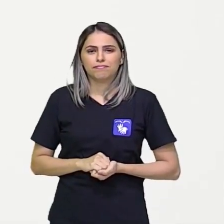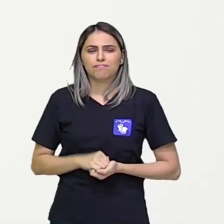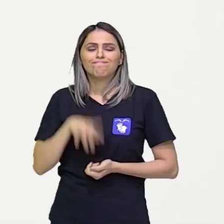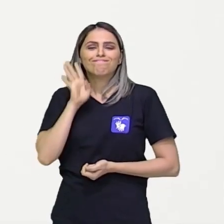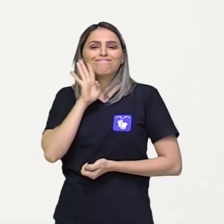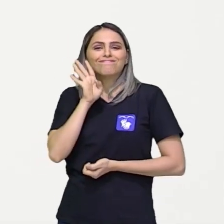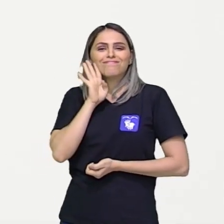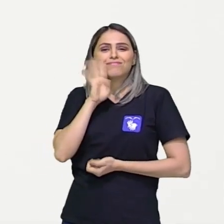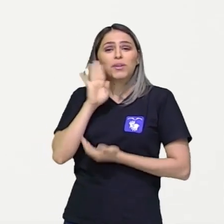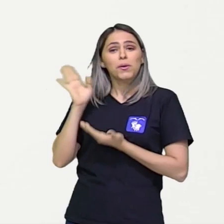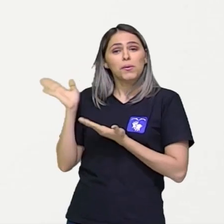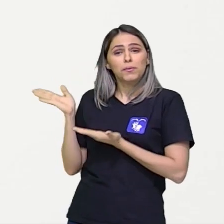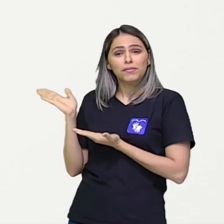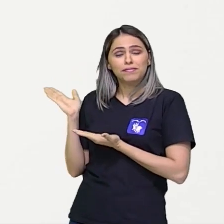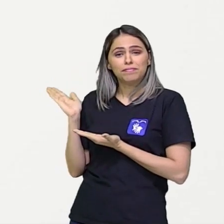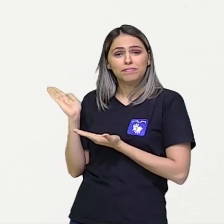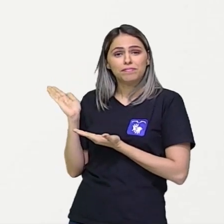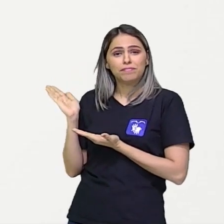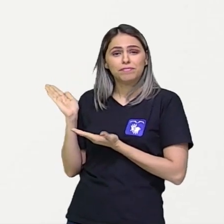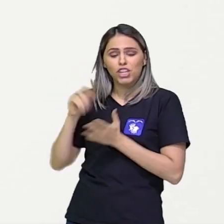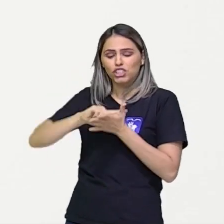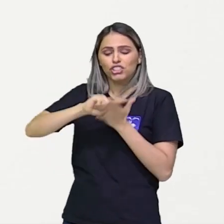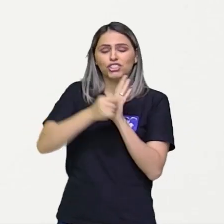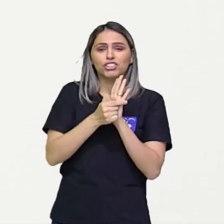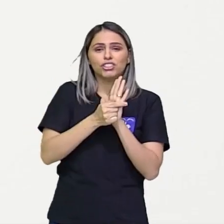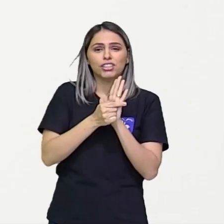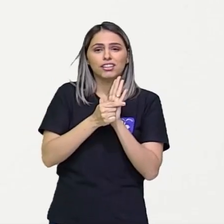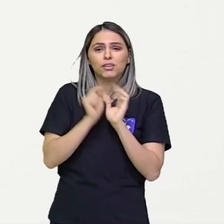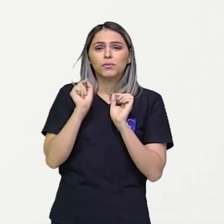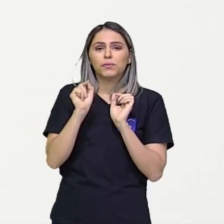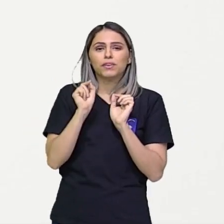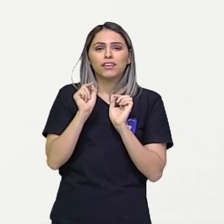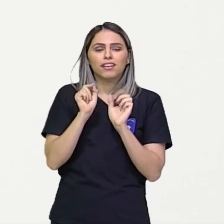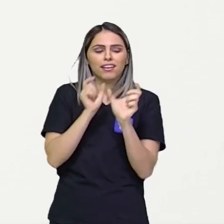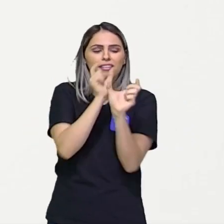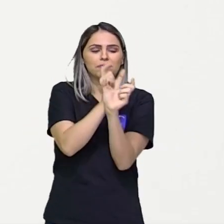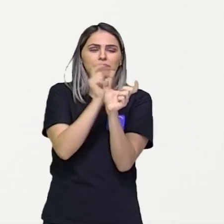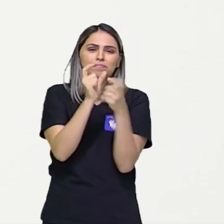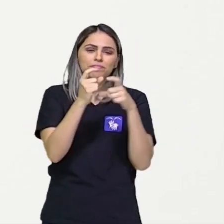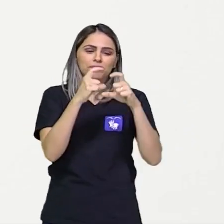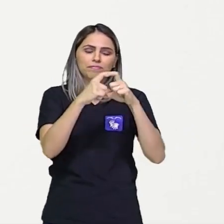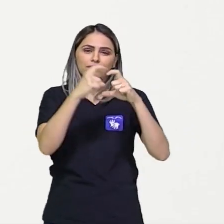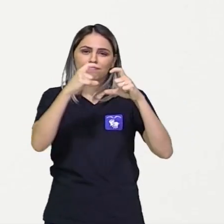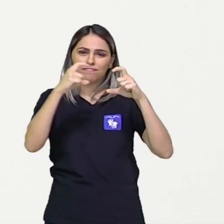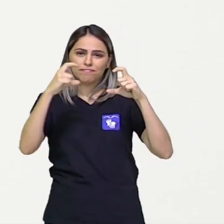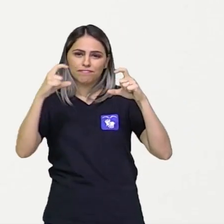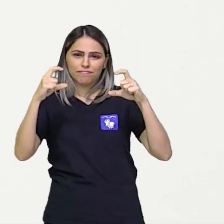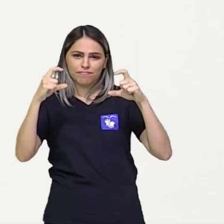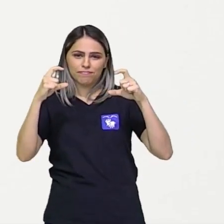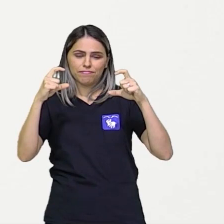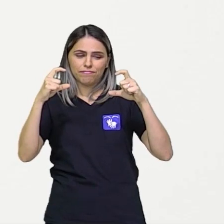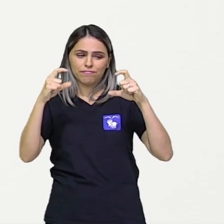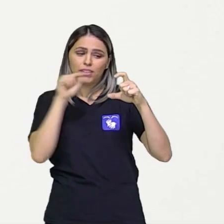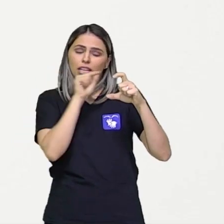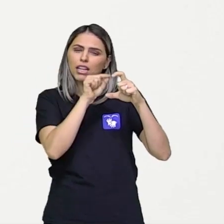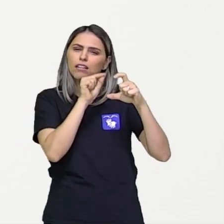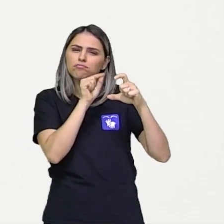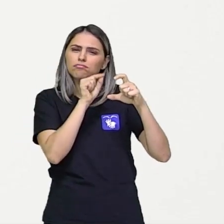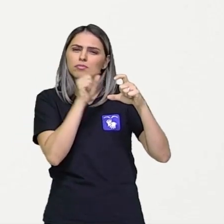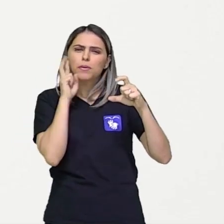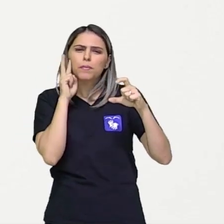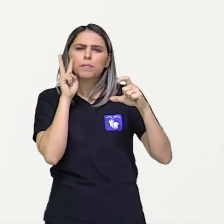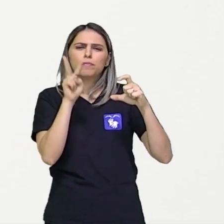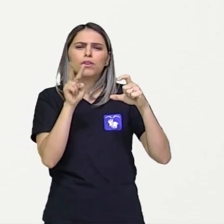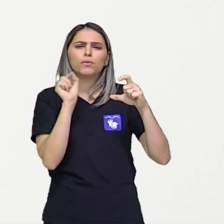que legal! Olha só qual é esse gênero. É a tirinha. A tirinha, crianças, como vocês podem